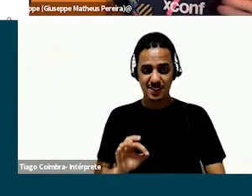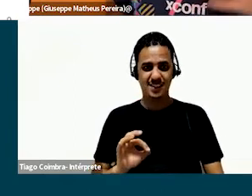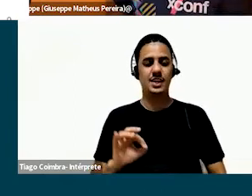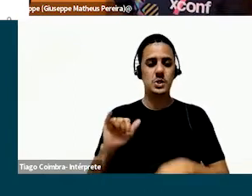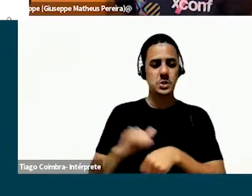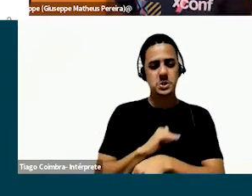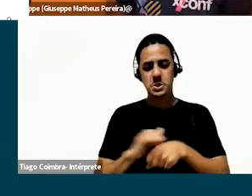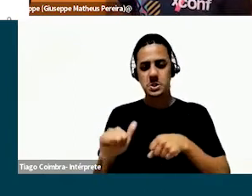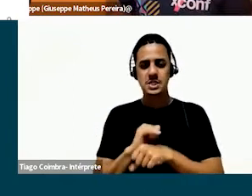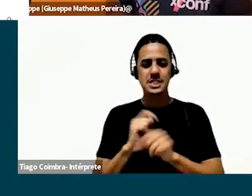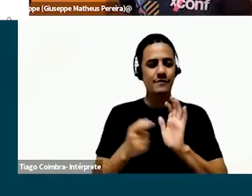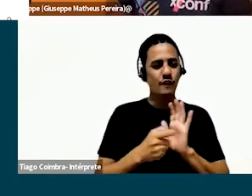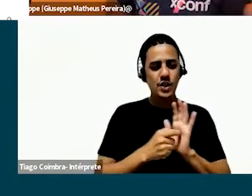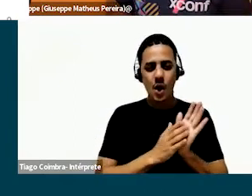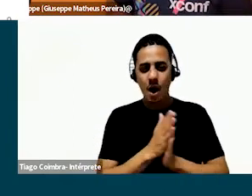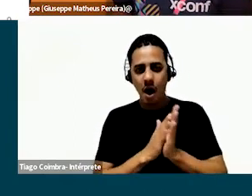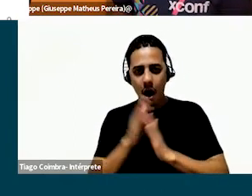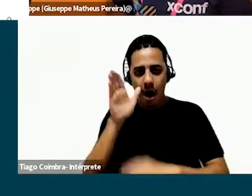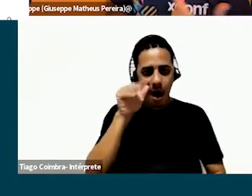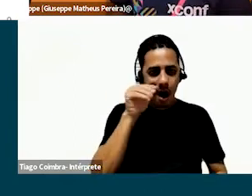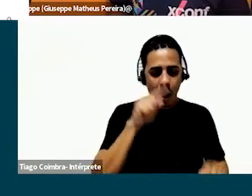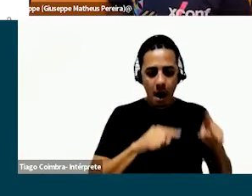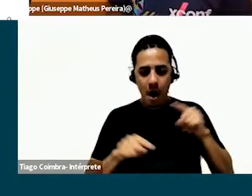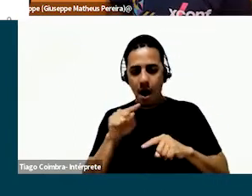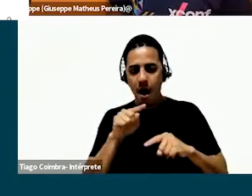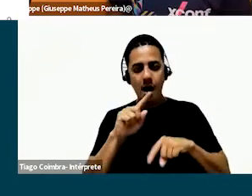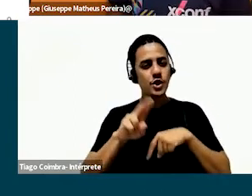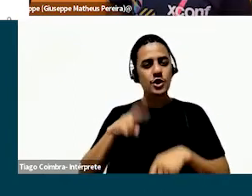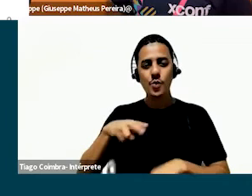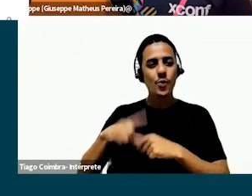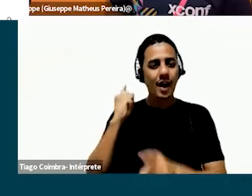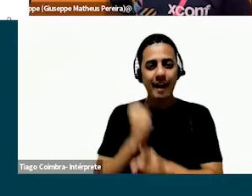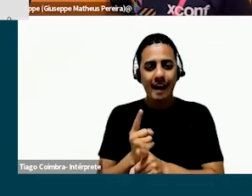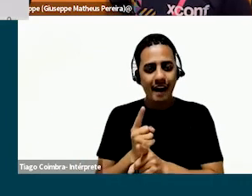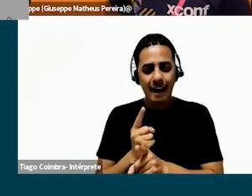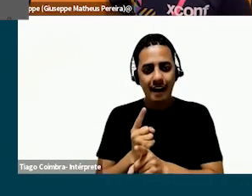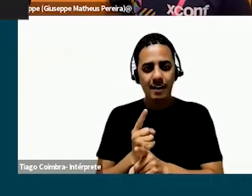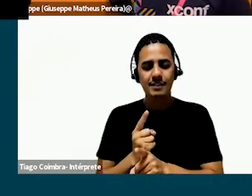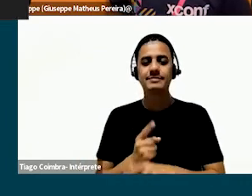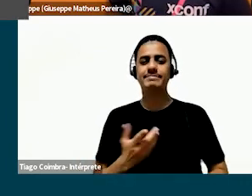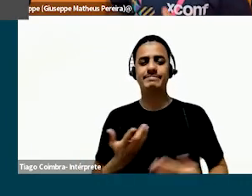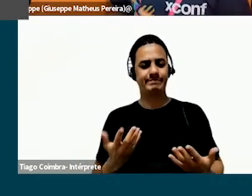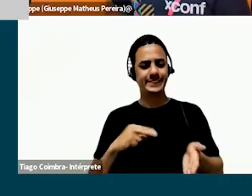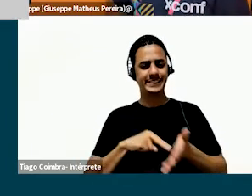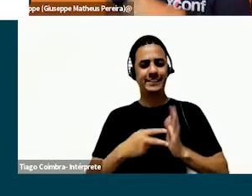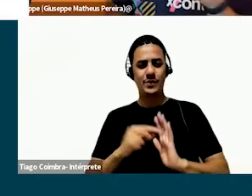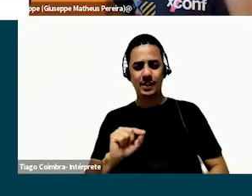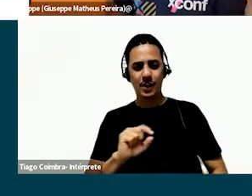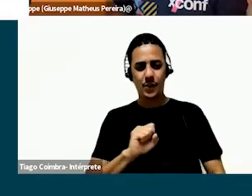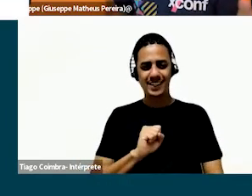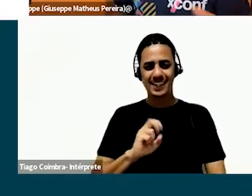das especulações dos desenvolvedores nunca se tornam realidade. Então, quer dizer que 85%